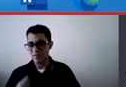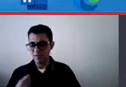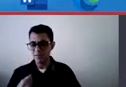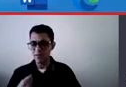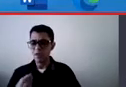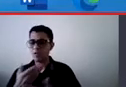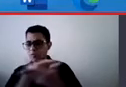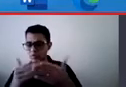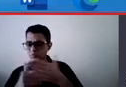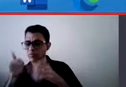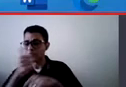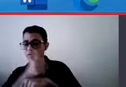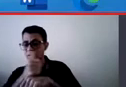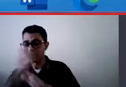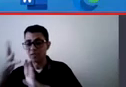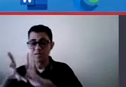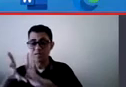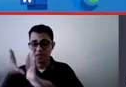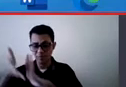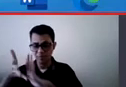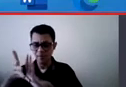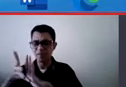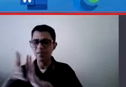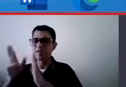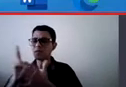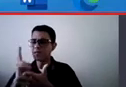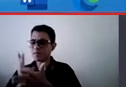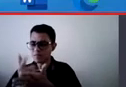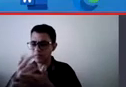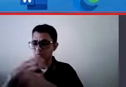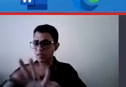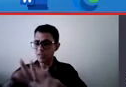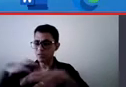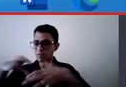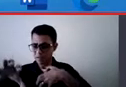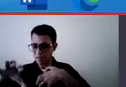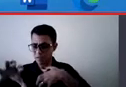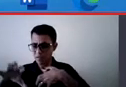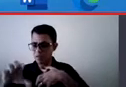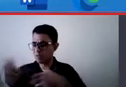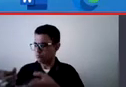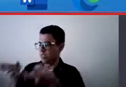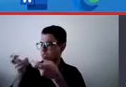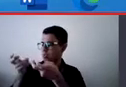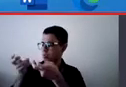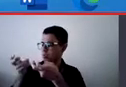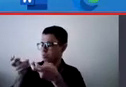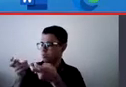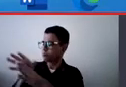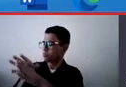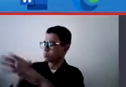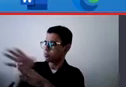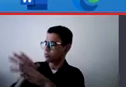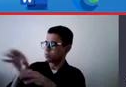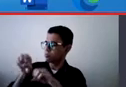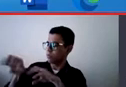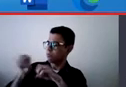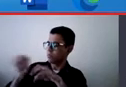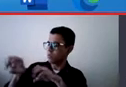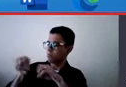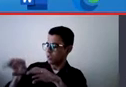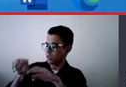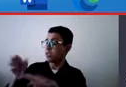é procurar... Se sempre com essa empatia se colocar no lugar do outro e aconselhar os pais também